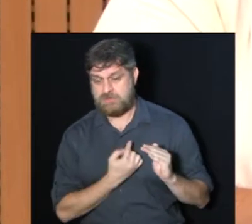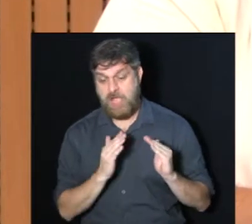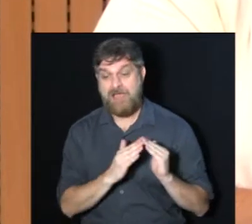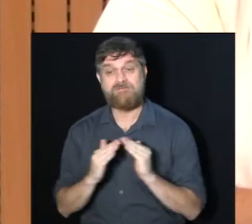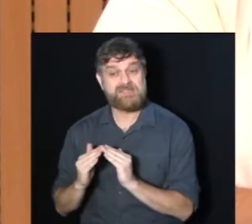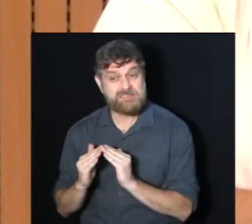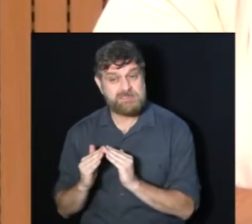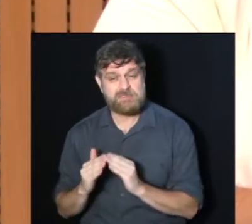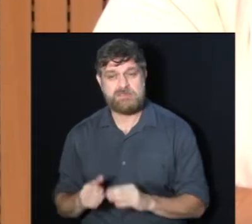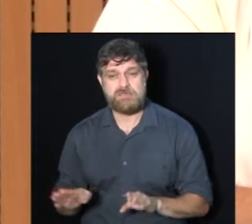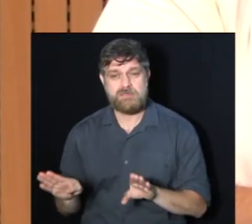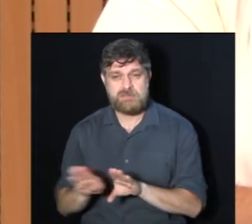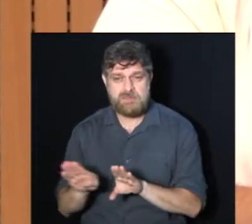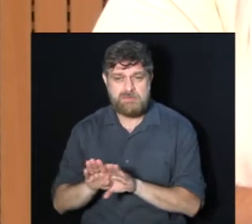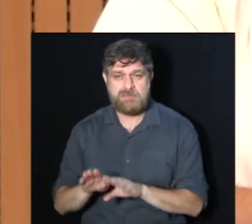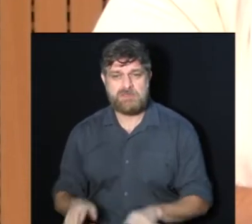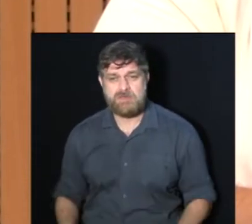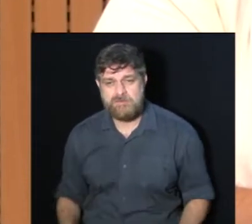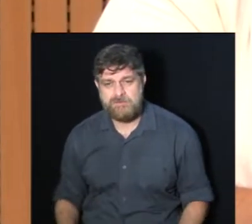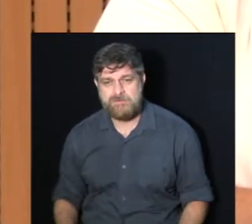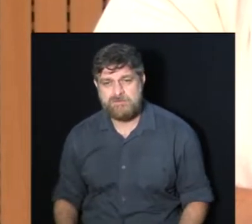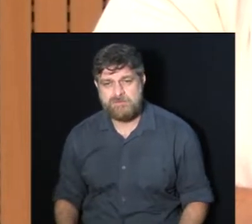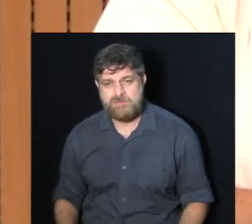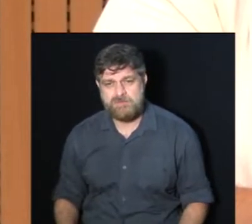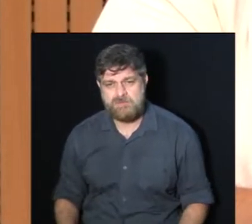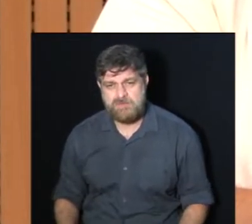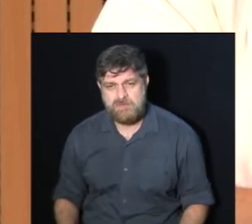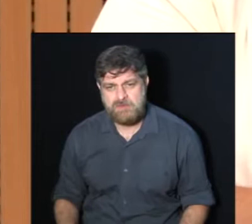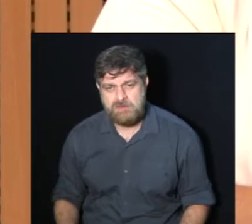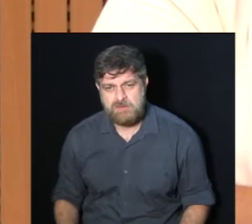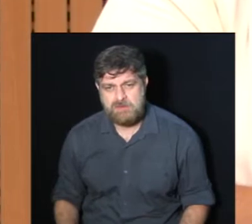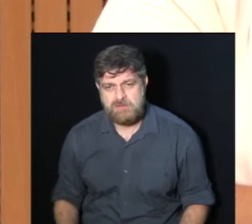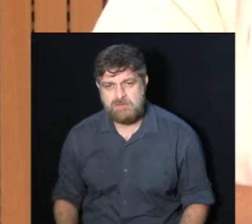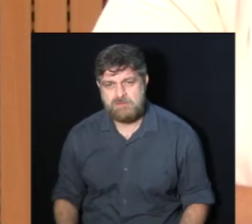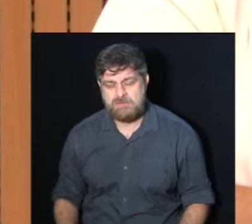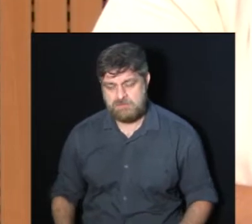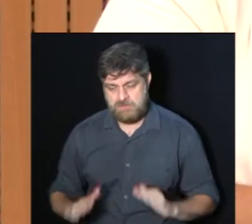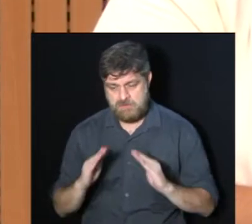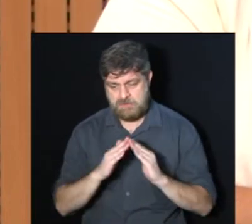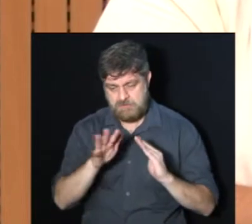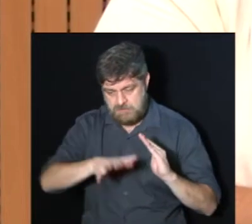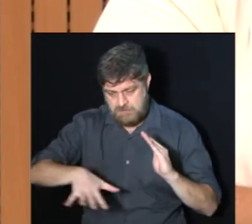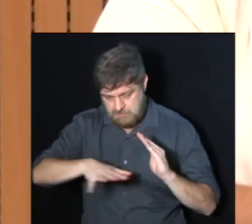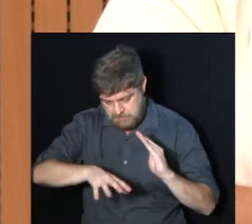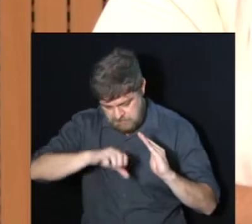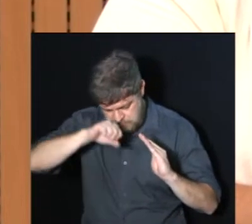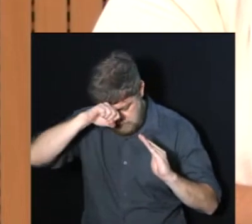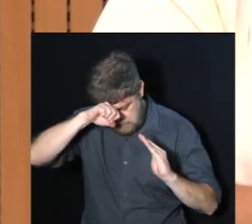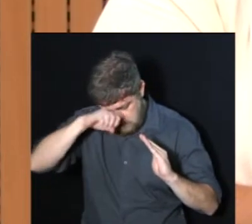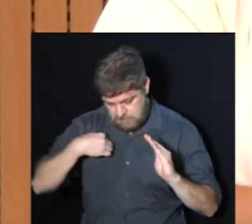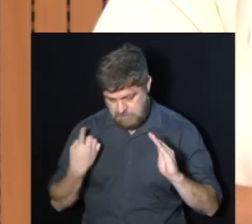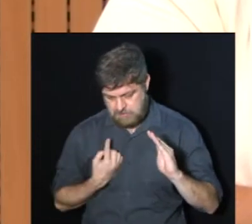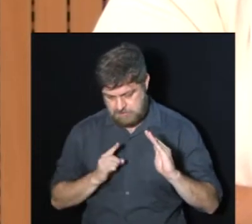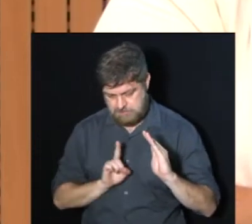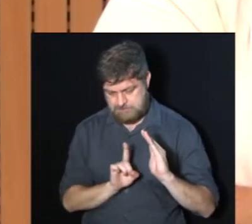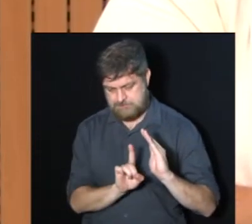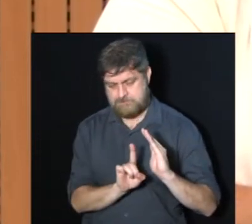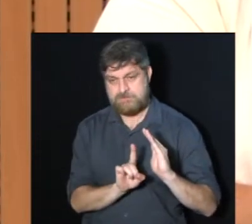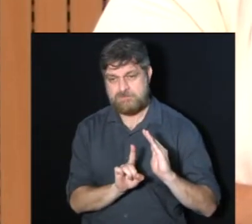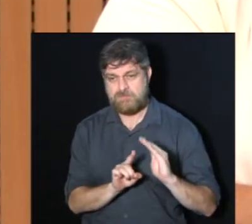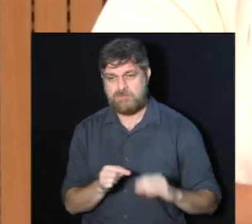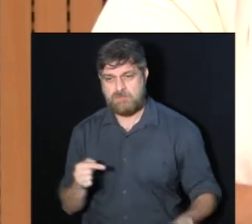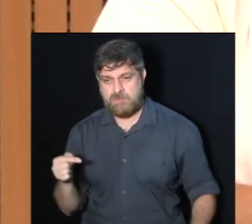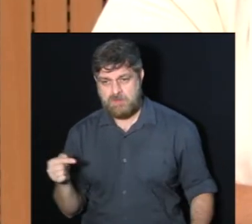vizinha, ou mesmo dentro do terreiro onde a gente ou é